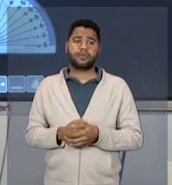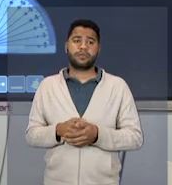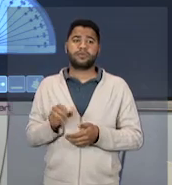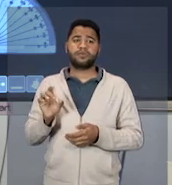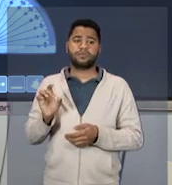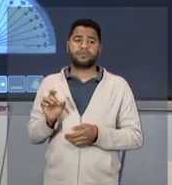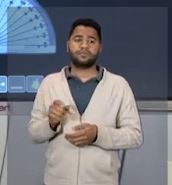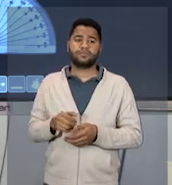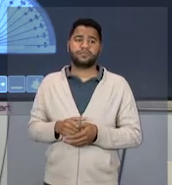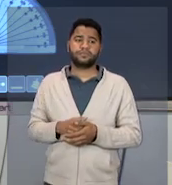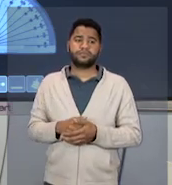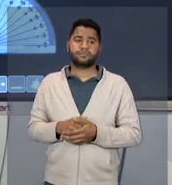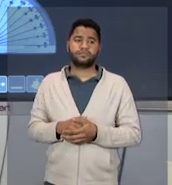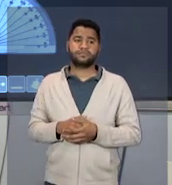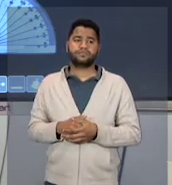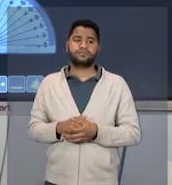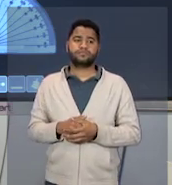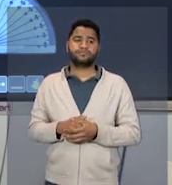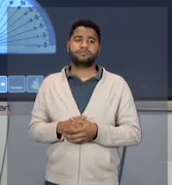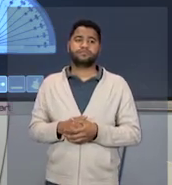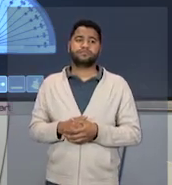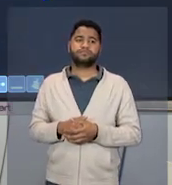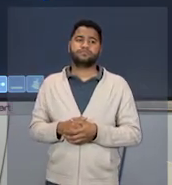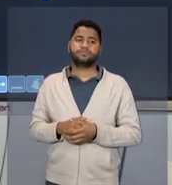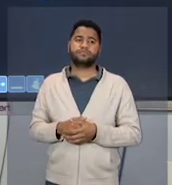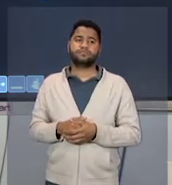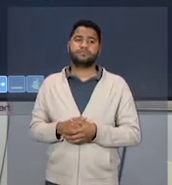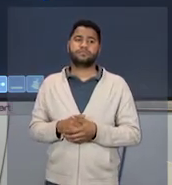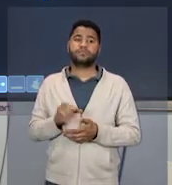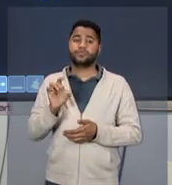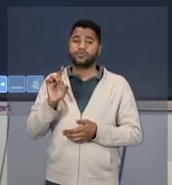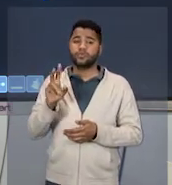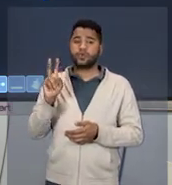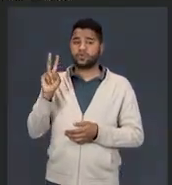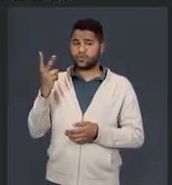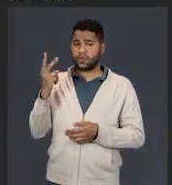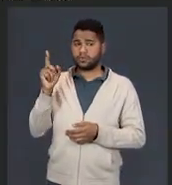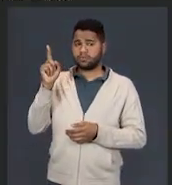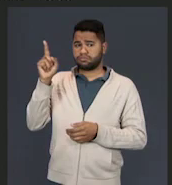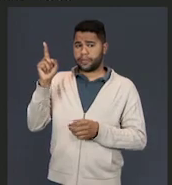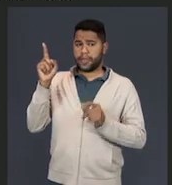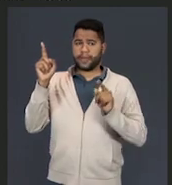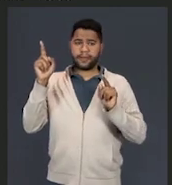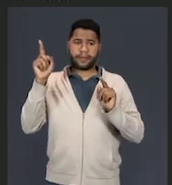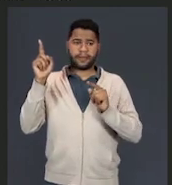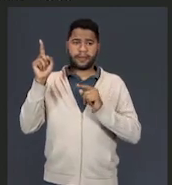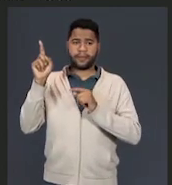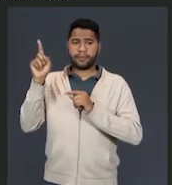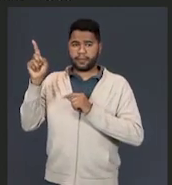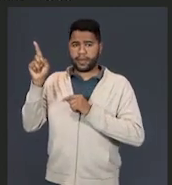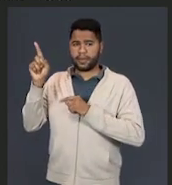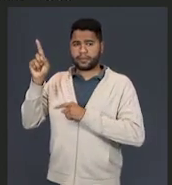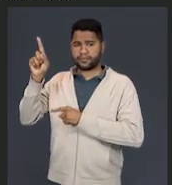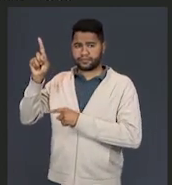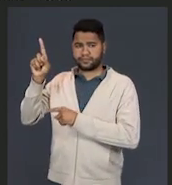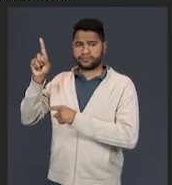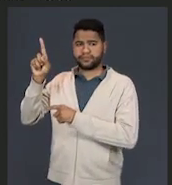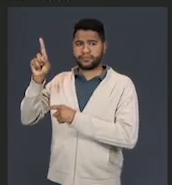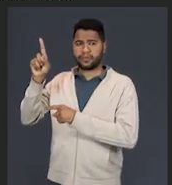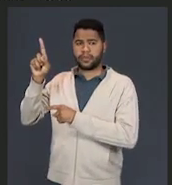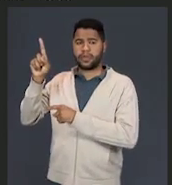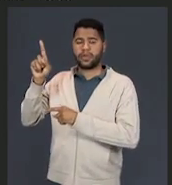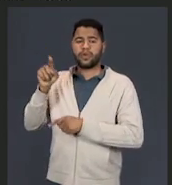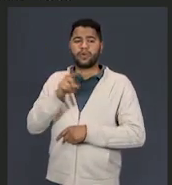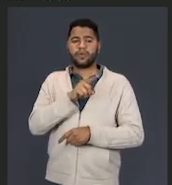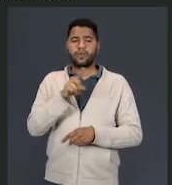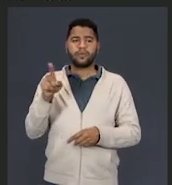só... Eu coloquei só 2 transferidores. Coloquei só 2, para que